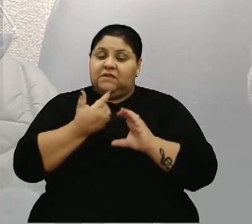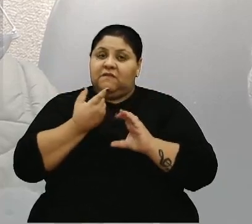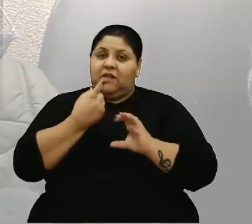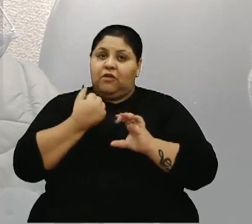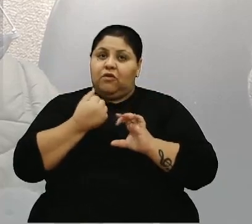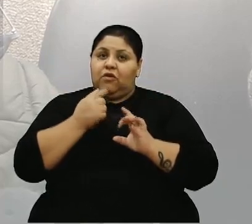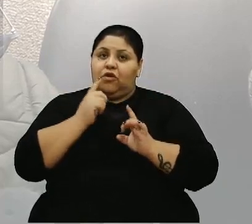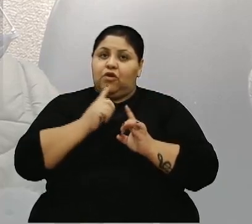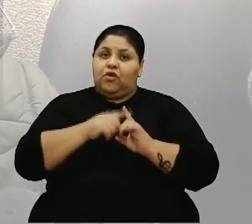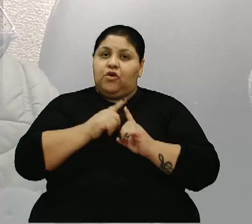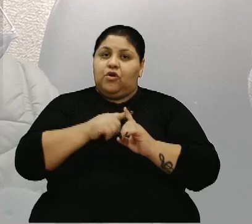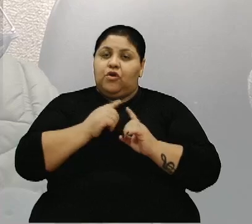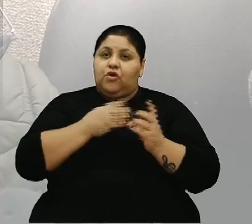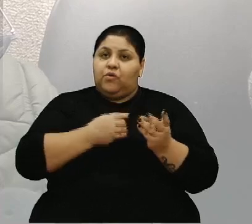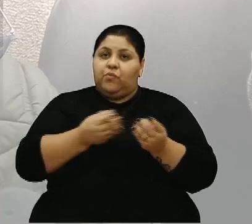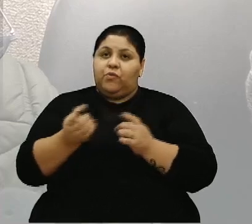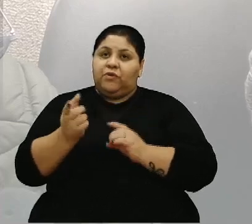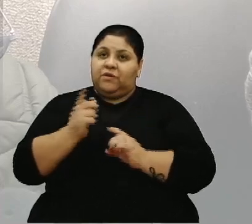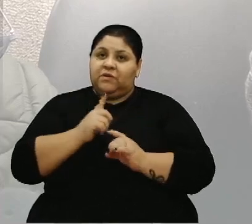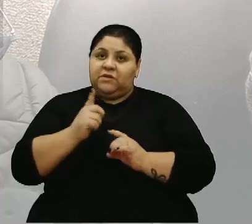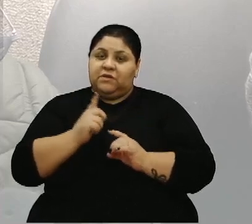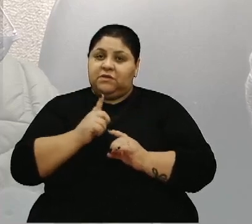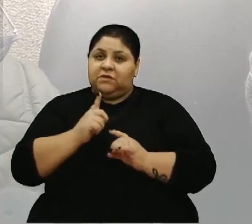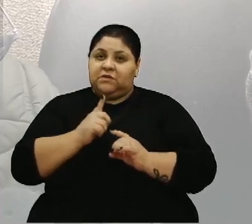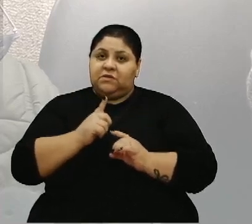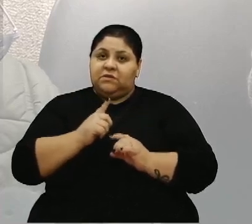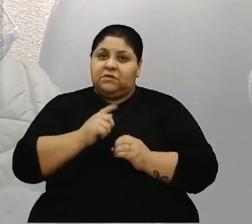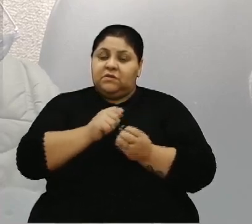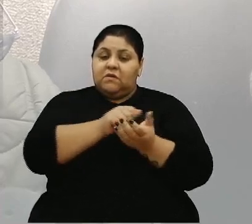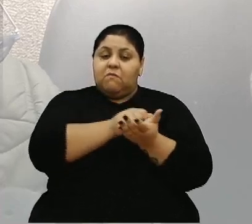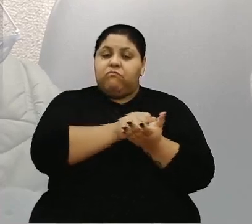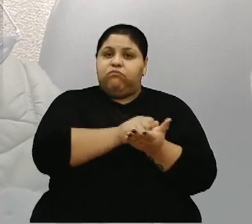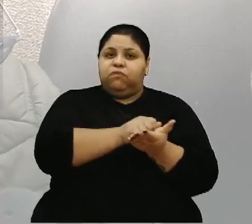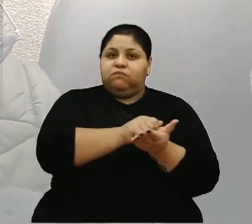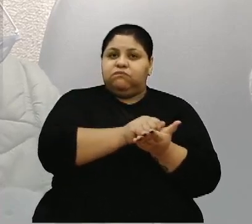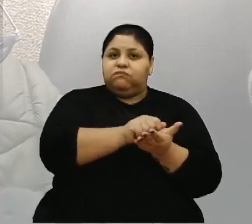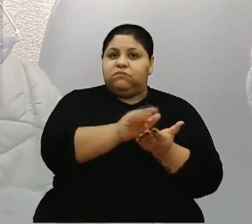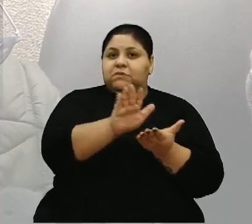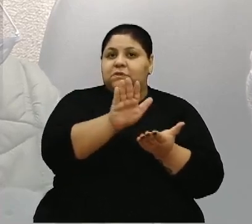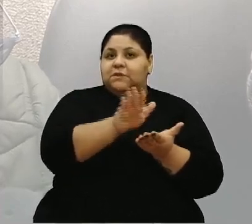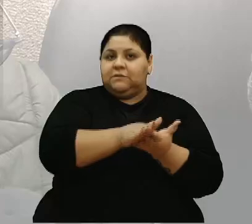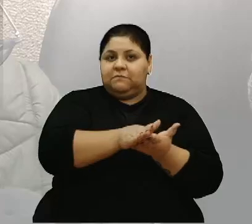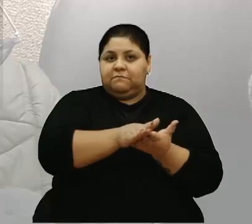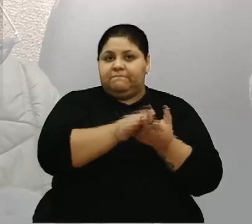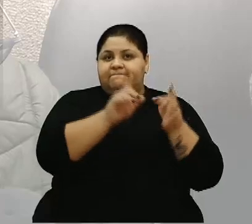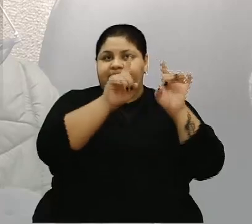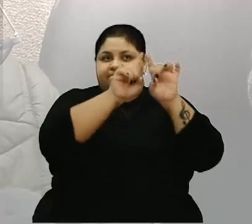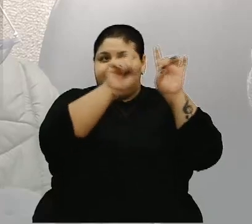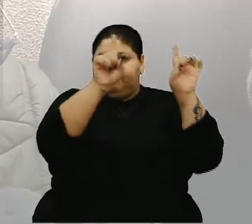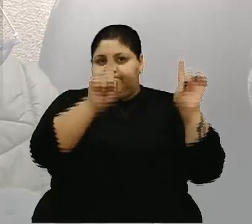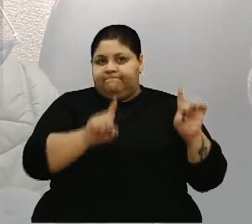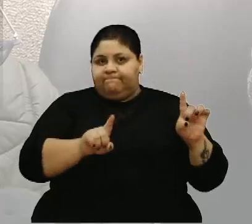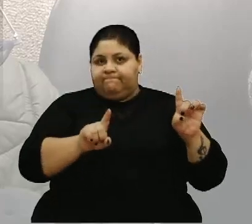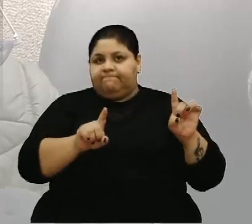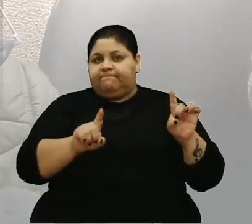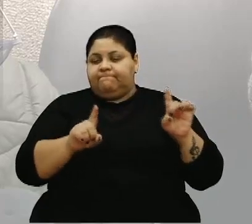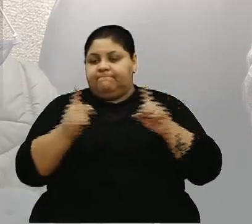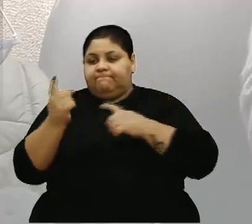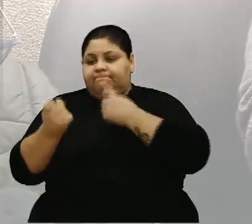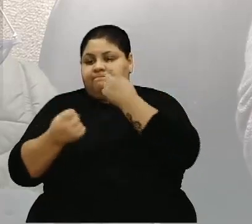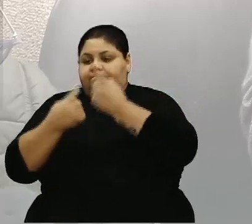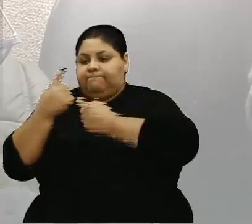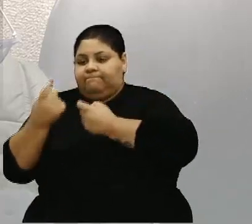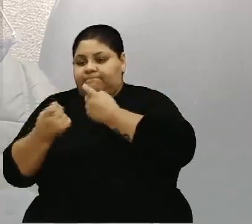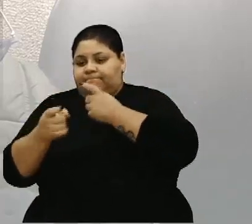Porque além de muitos terem que ter dispensado alguns motoristas, ainda alguns ficaram com